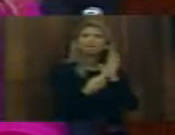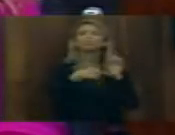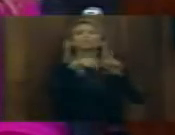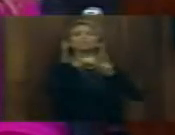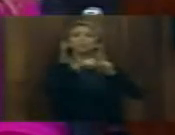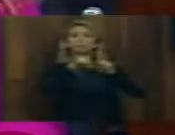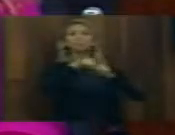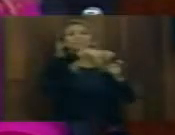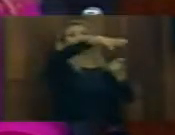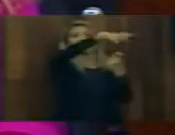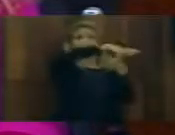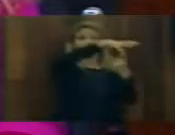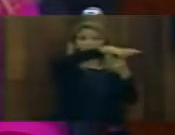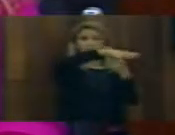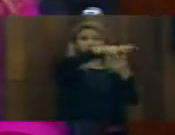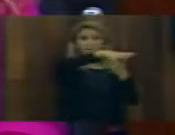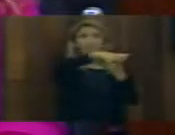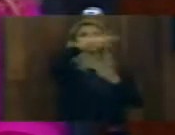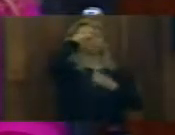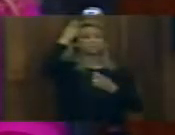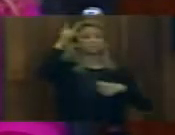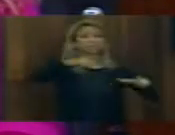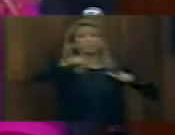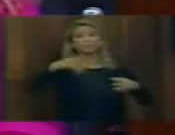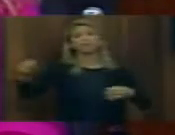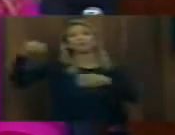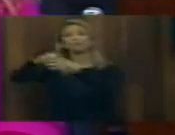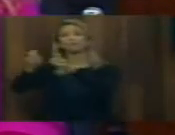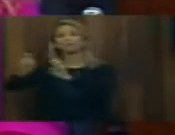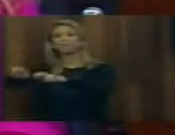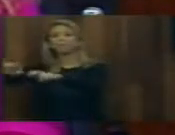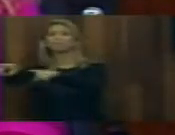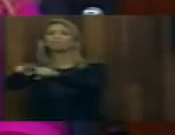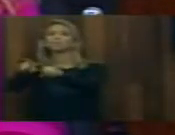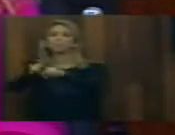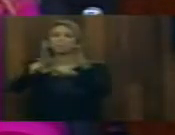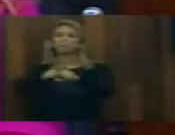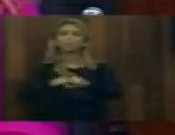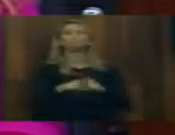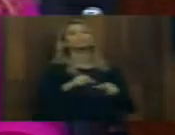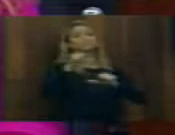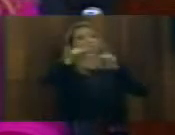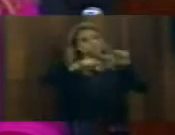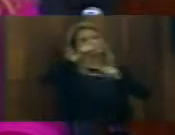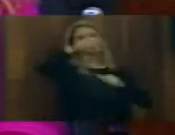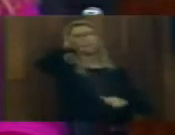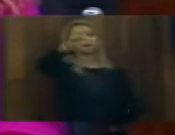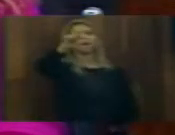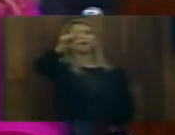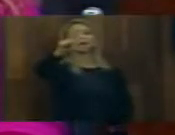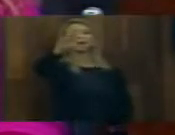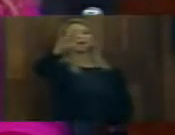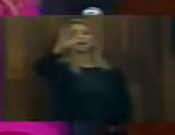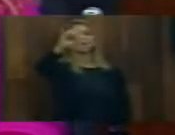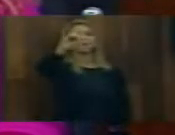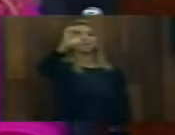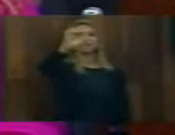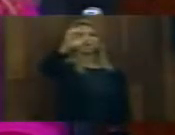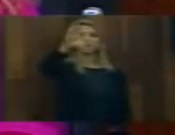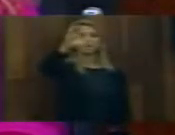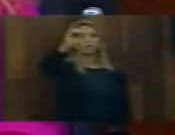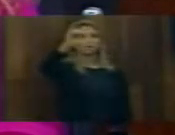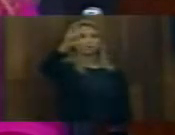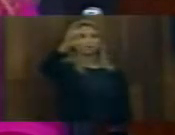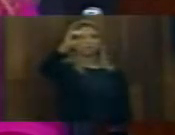feiras do produtor rural orgânico e de transição agroecológica e da Outras Providências. Ofício